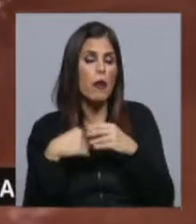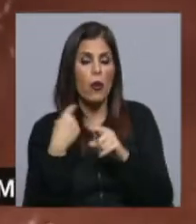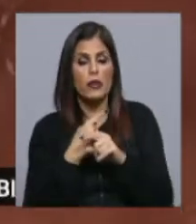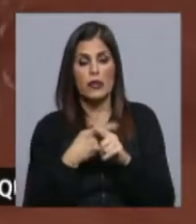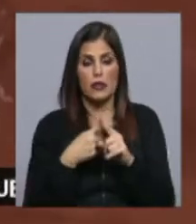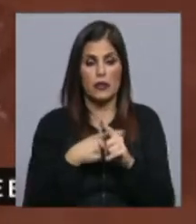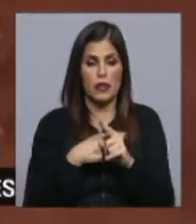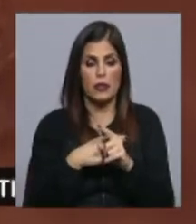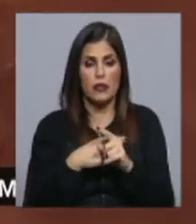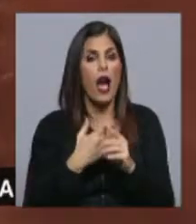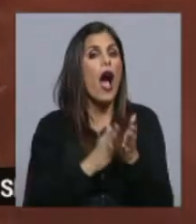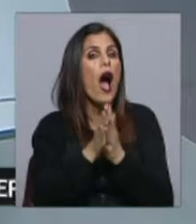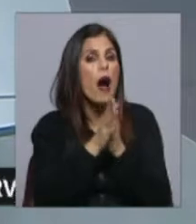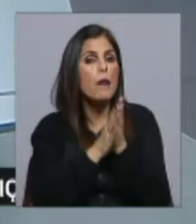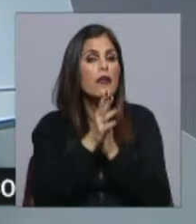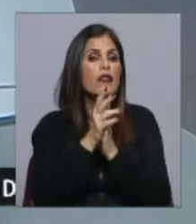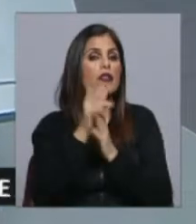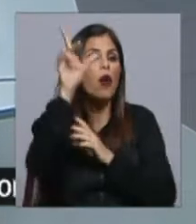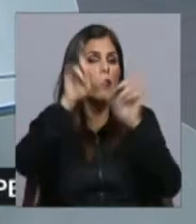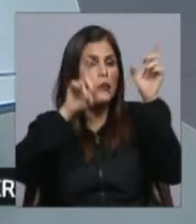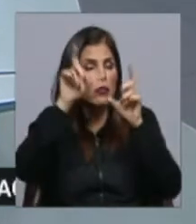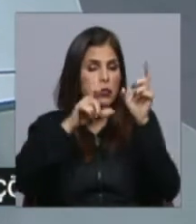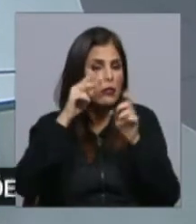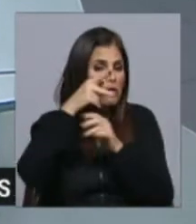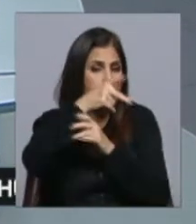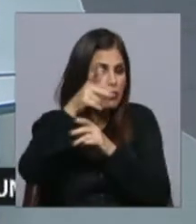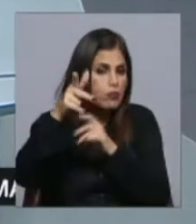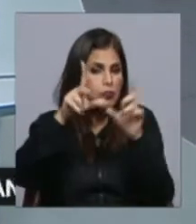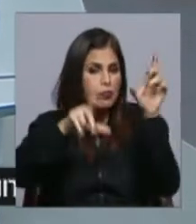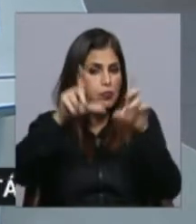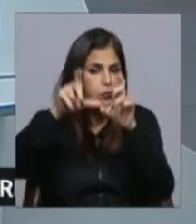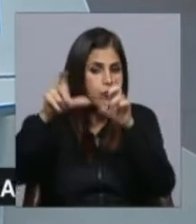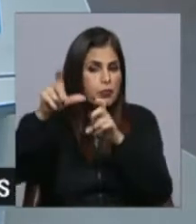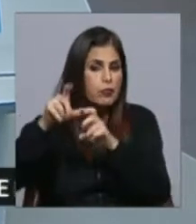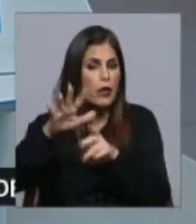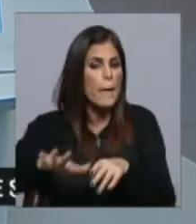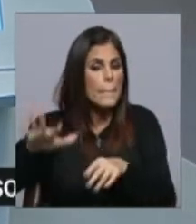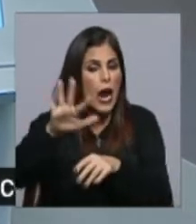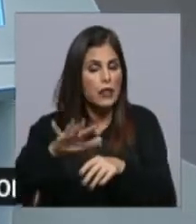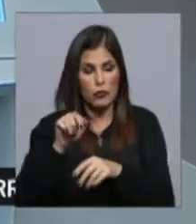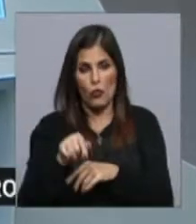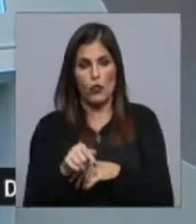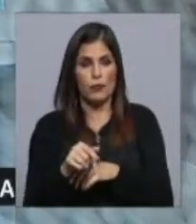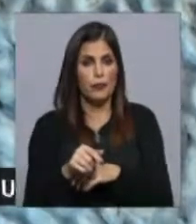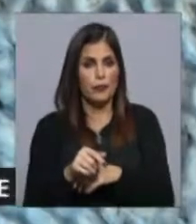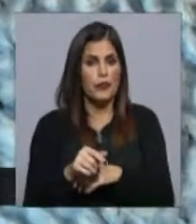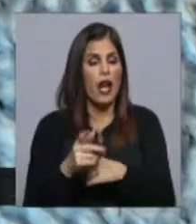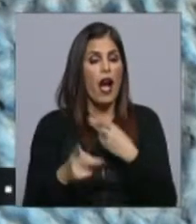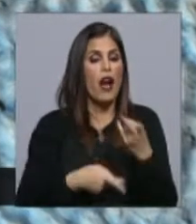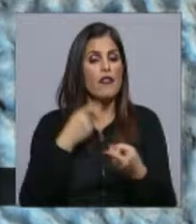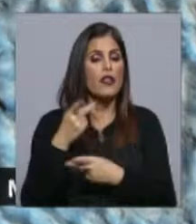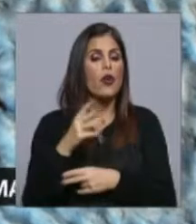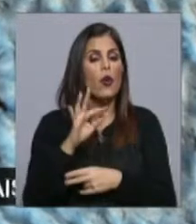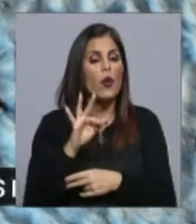imagens da fabulosa máquina fotográfica iRISE, da Mars Reconnaissance Orbiter, e analisou